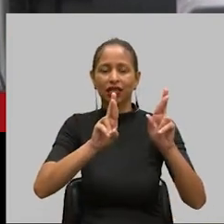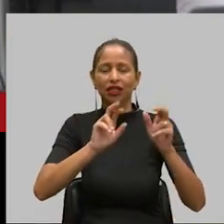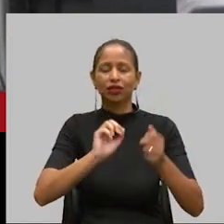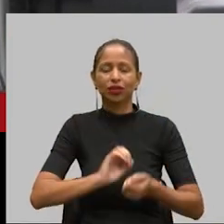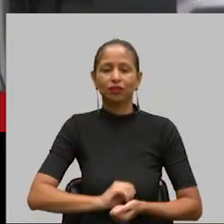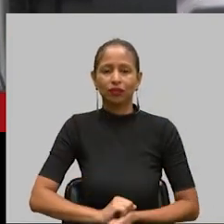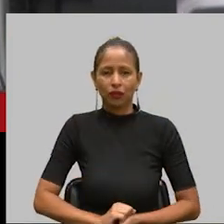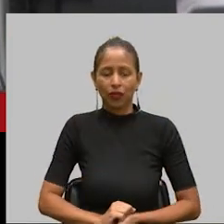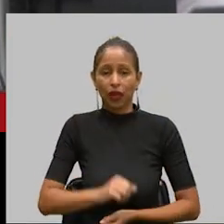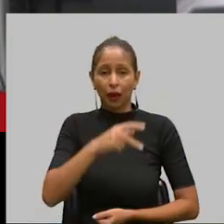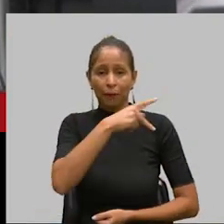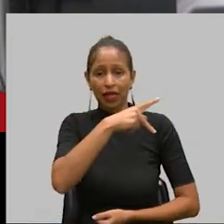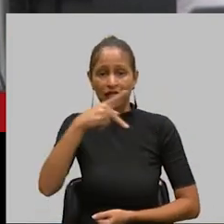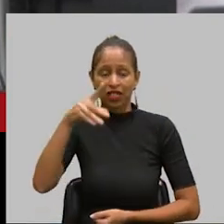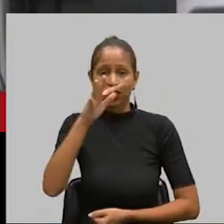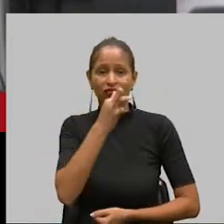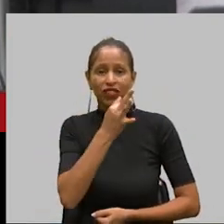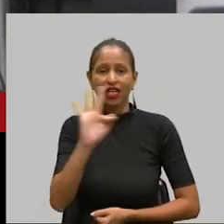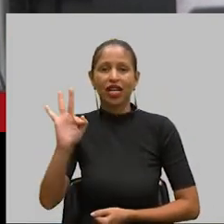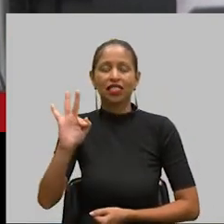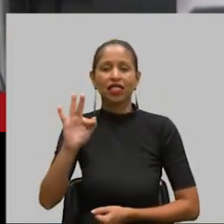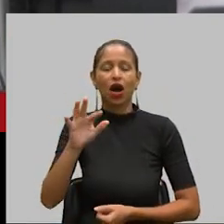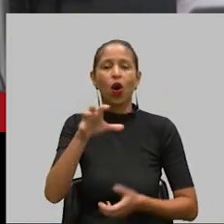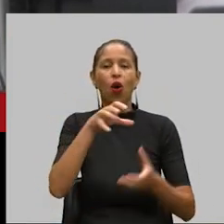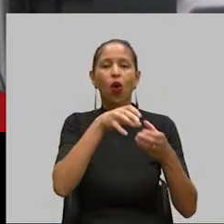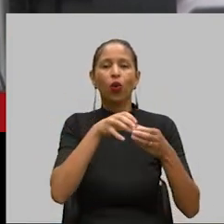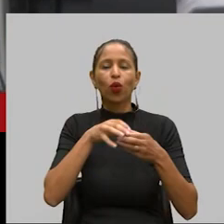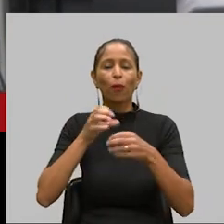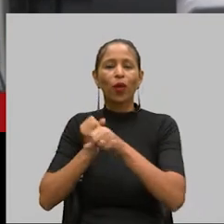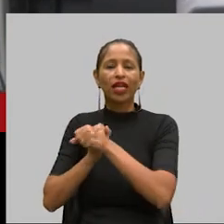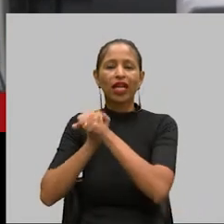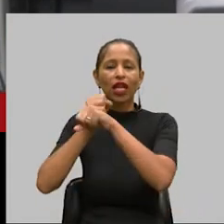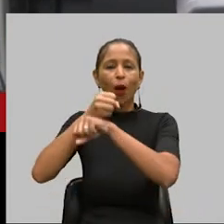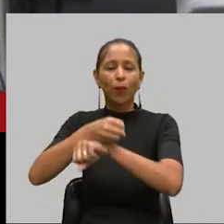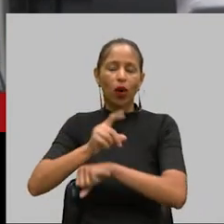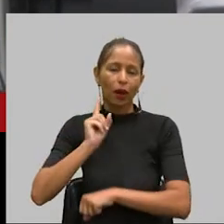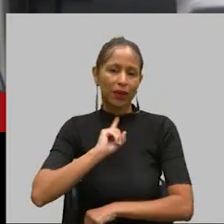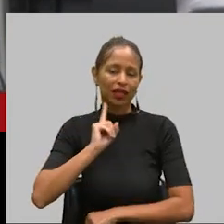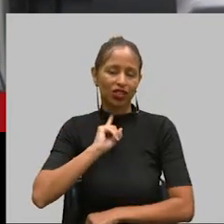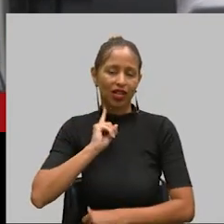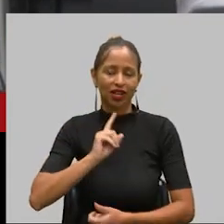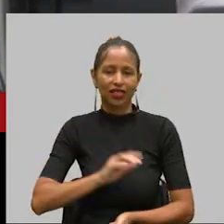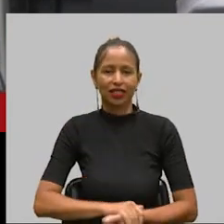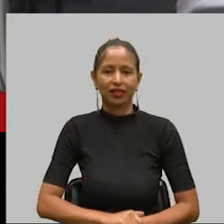a feda Comunidades Quilombolas de Minas